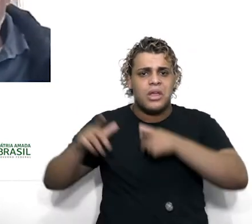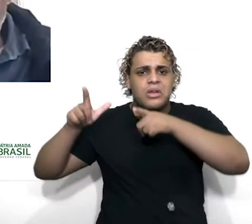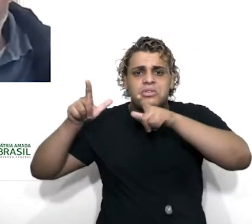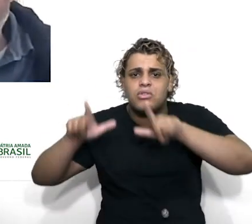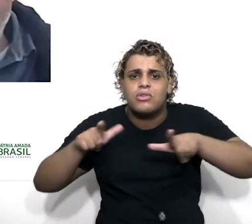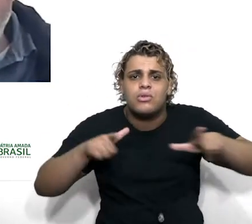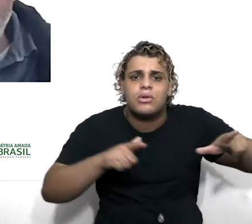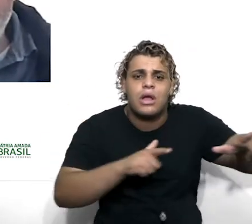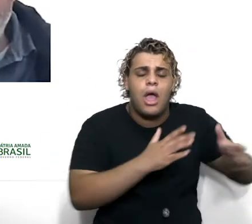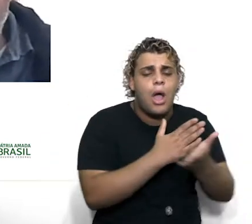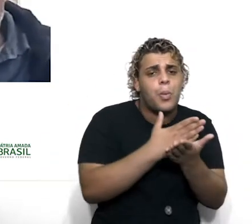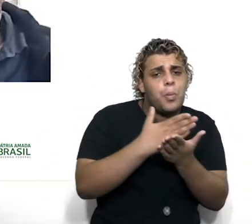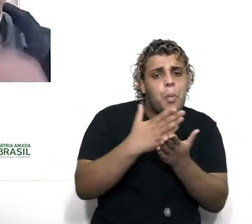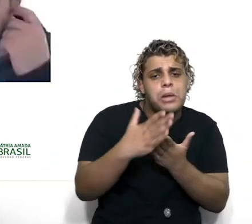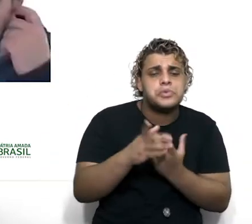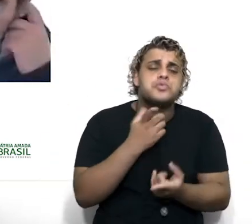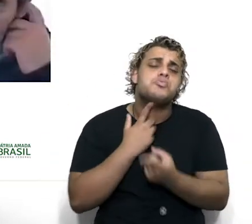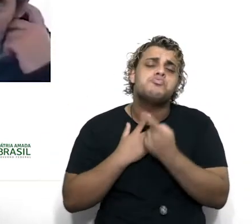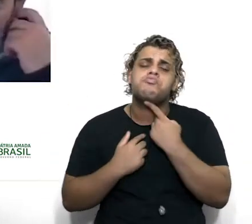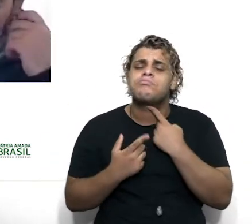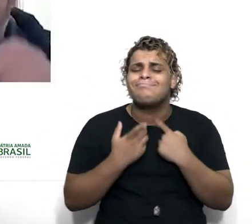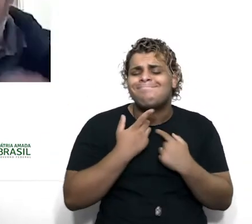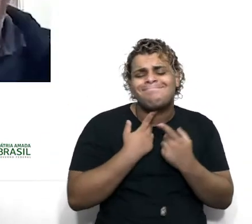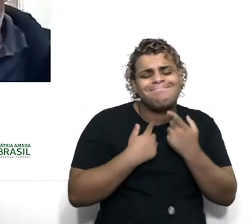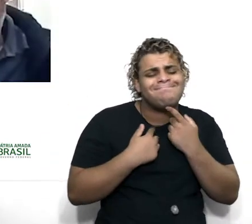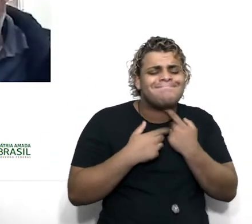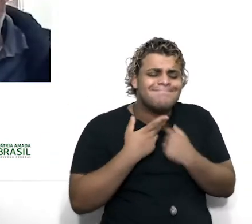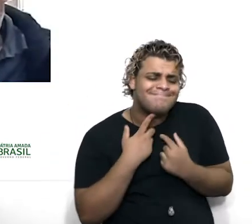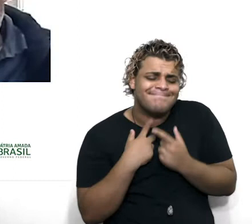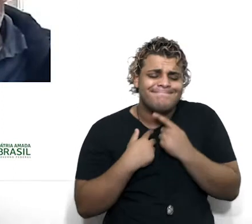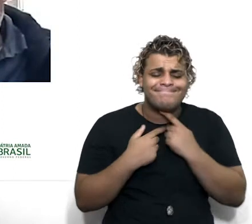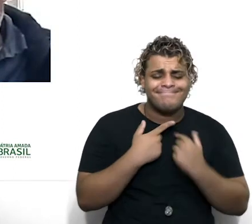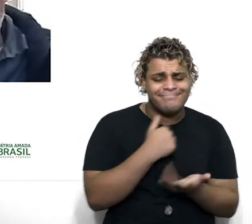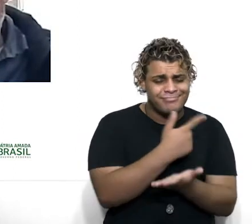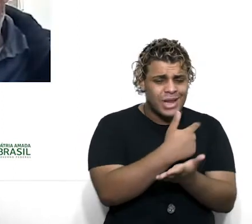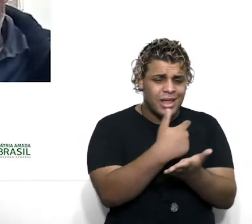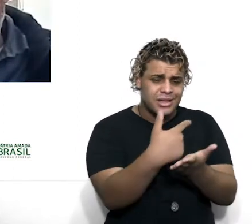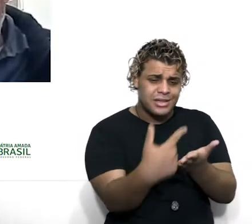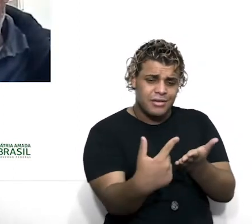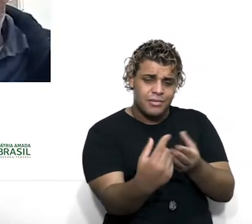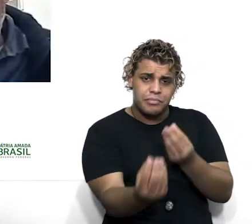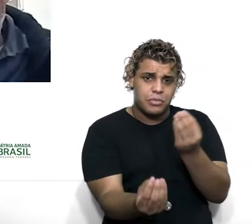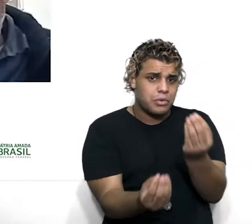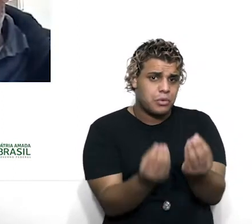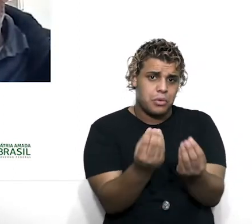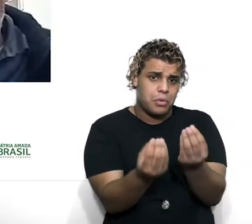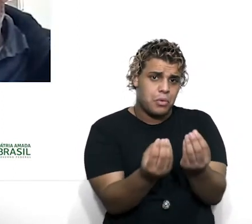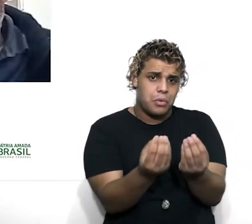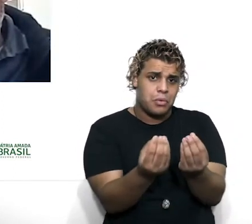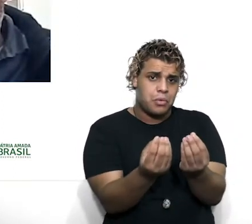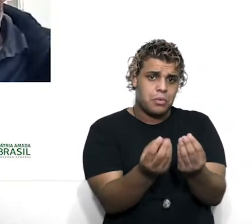desejo de escrever e por onde ele passa no seu caminho.